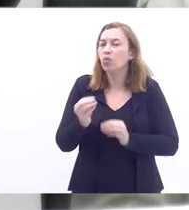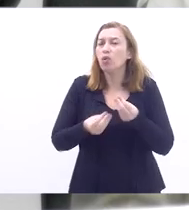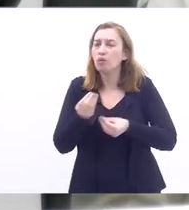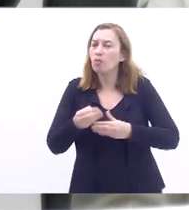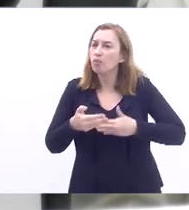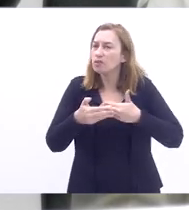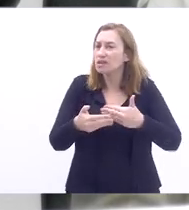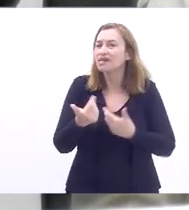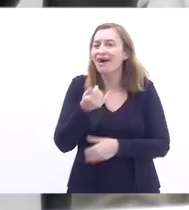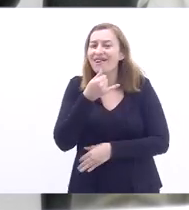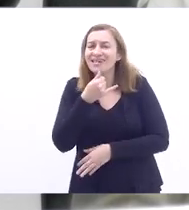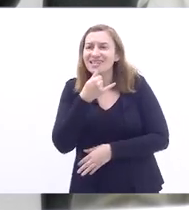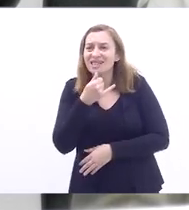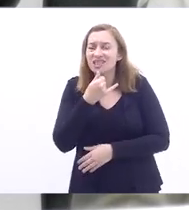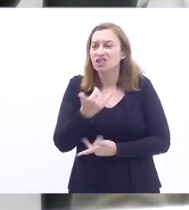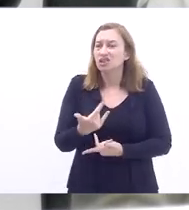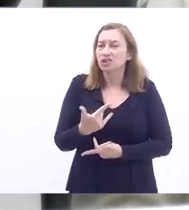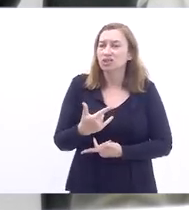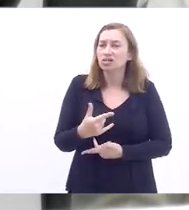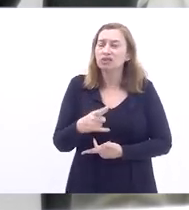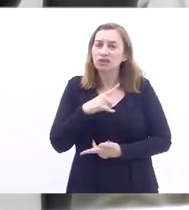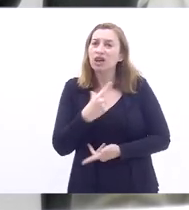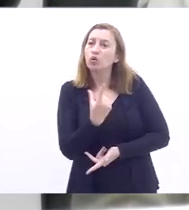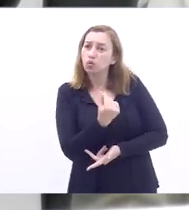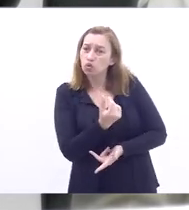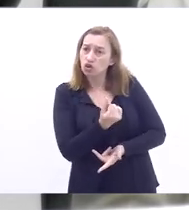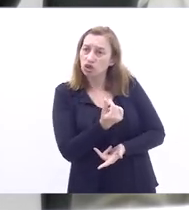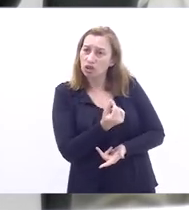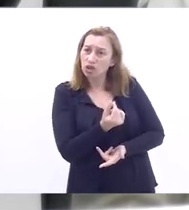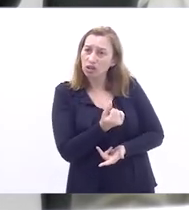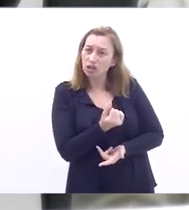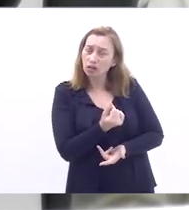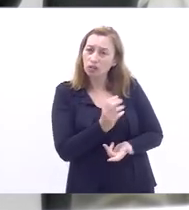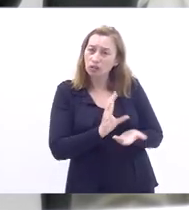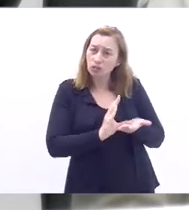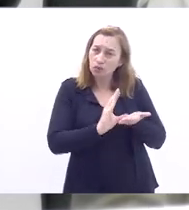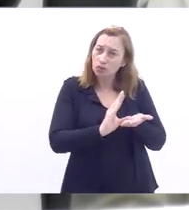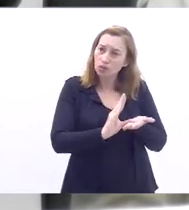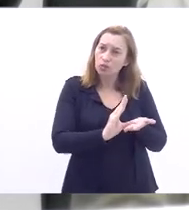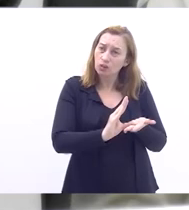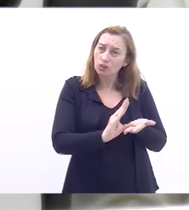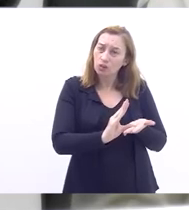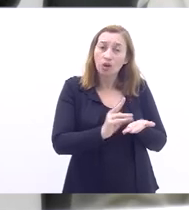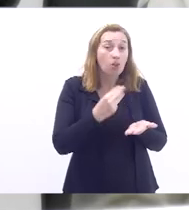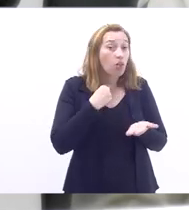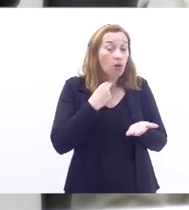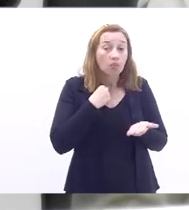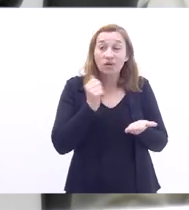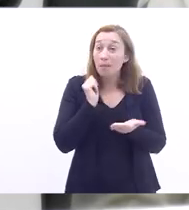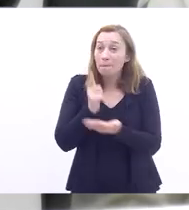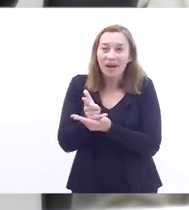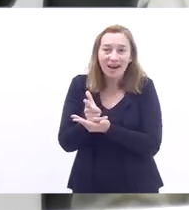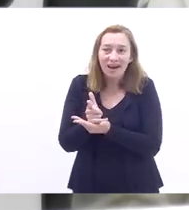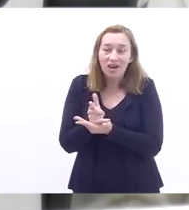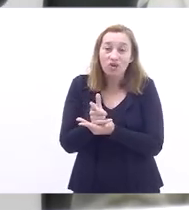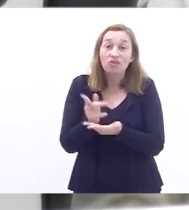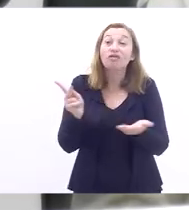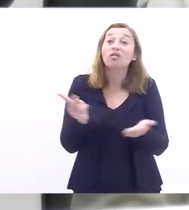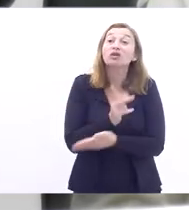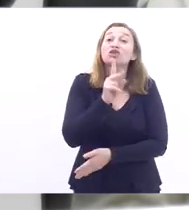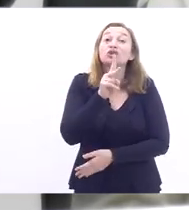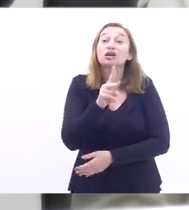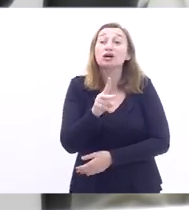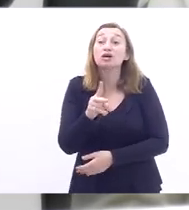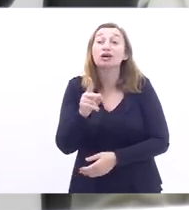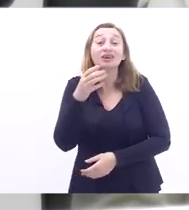é muito triste a gente ter o recurso orçamentário não poder executar e o que vai acontecer